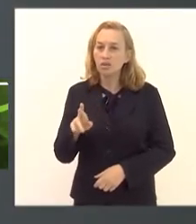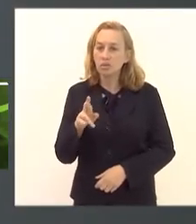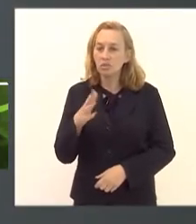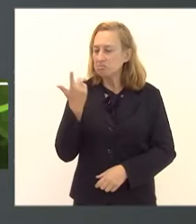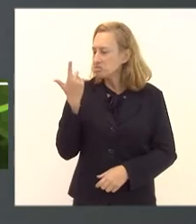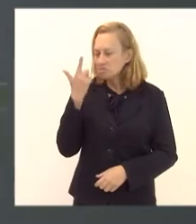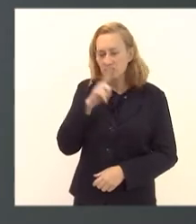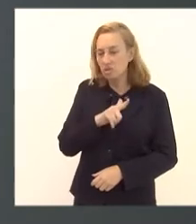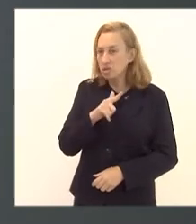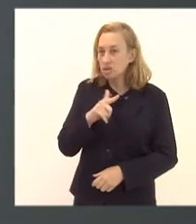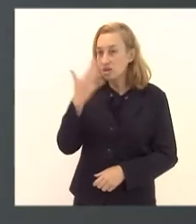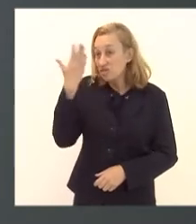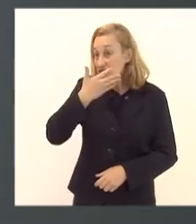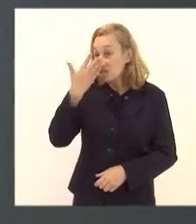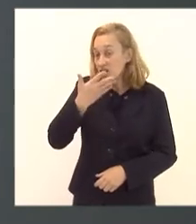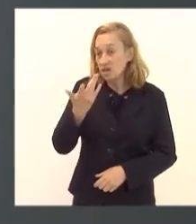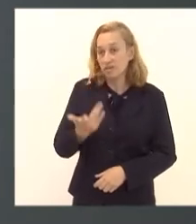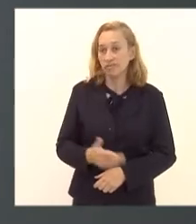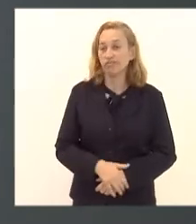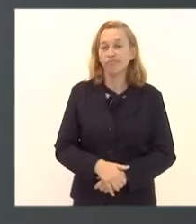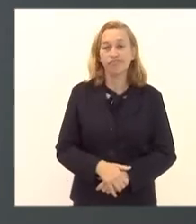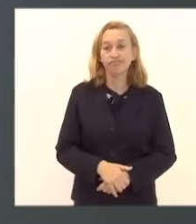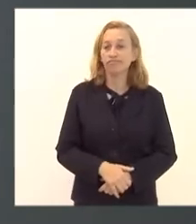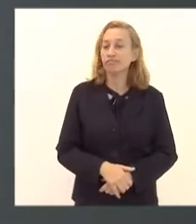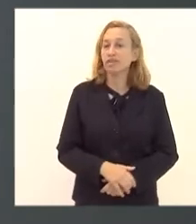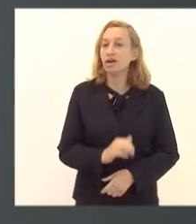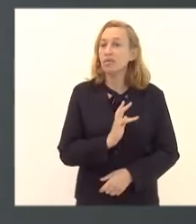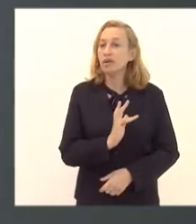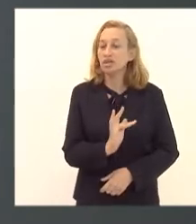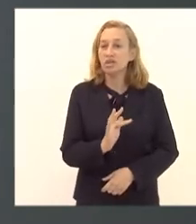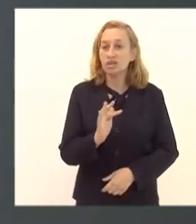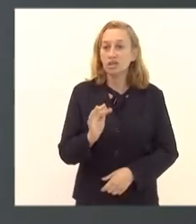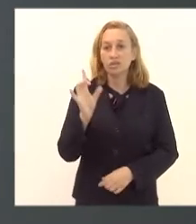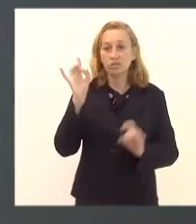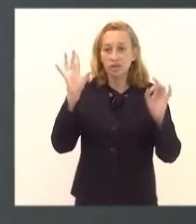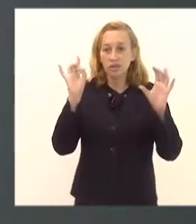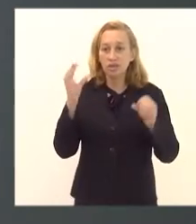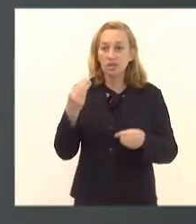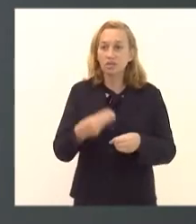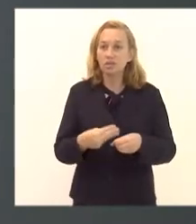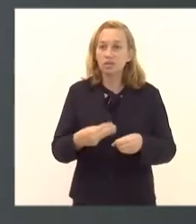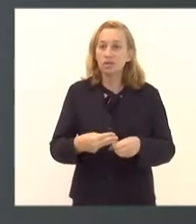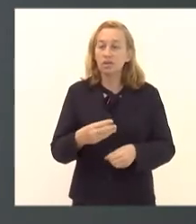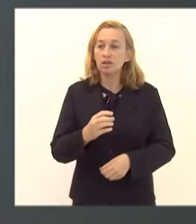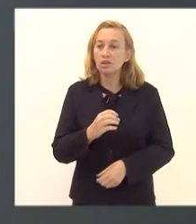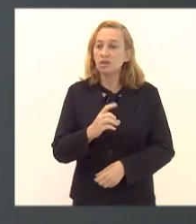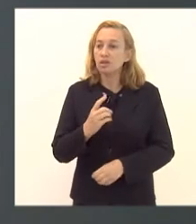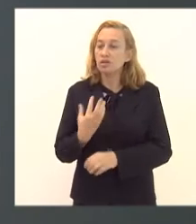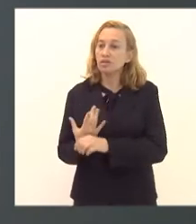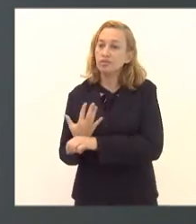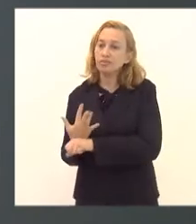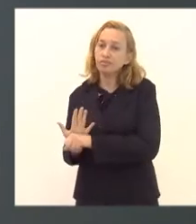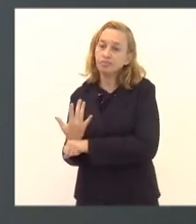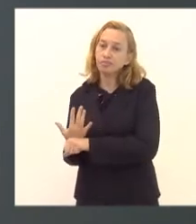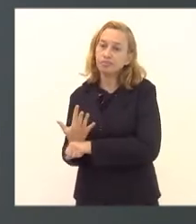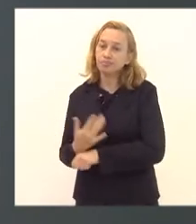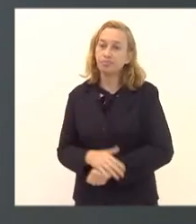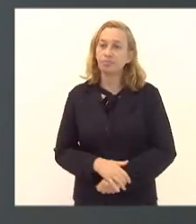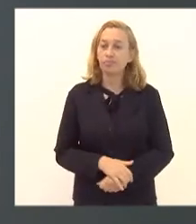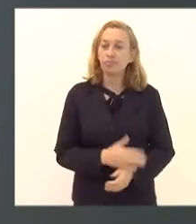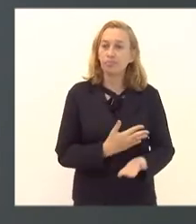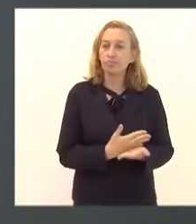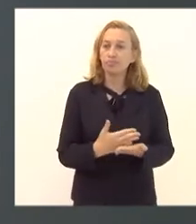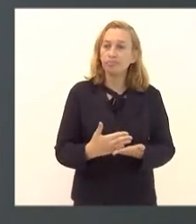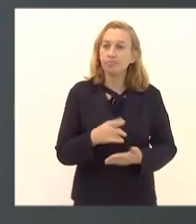conseguindo visualizar ele na Baixada, em especial no município de Duque de Caxias. Ele começa ali